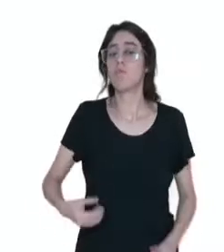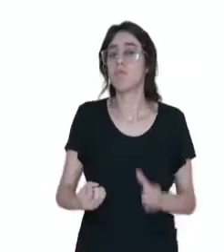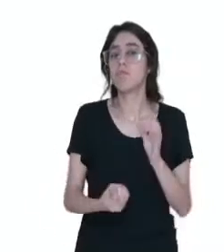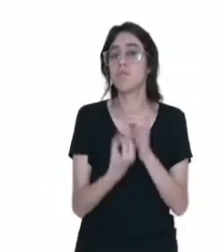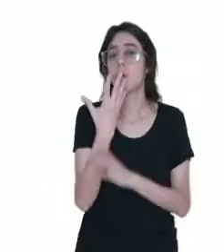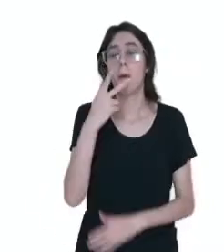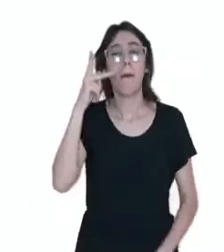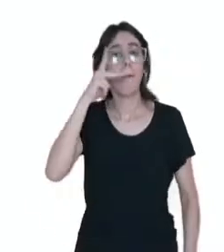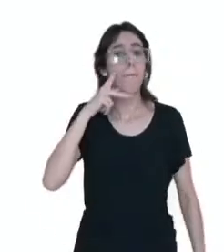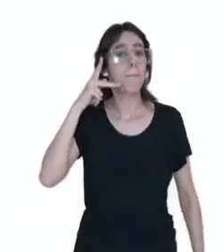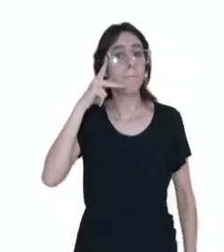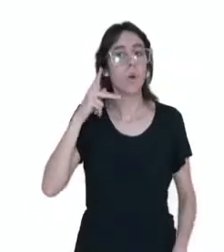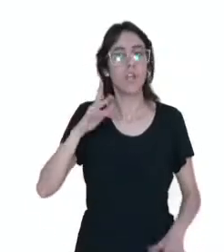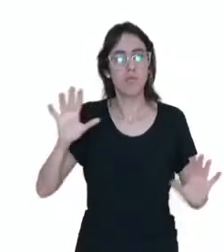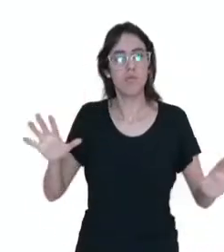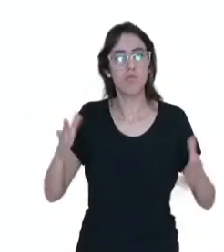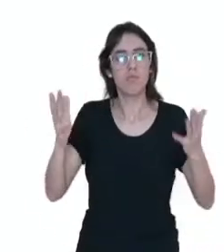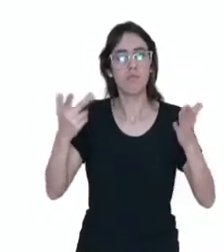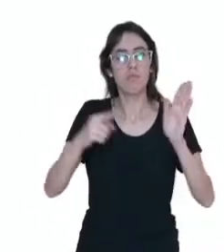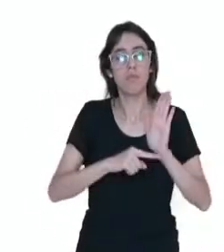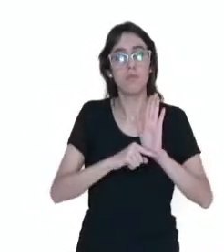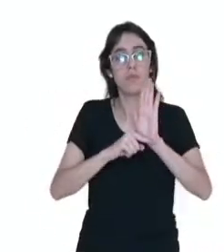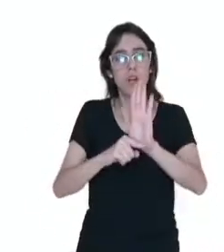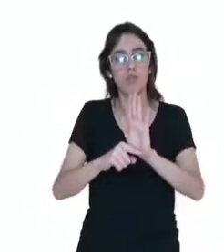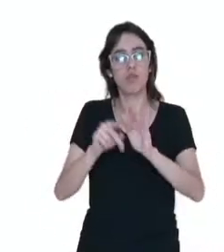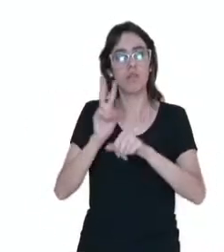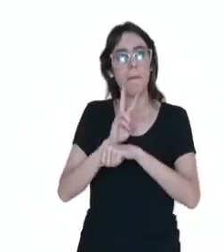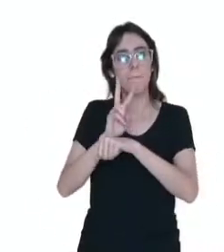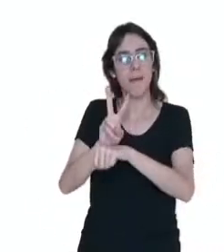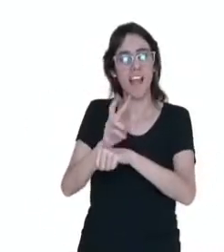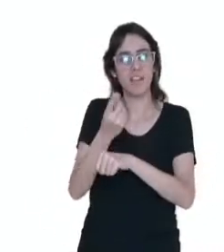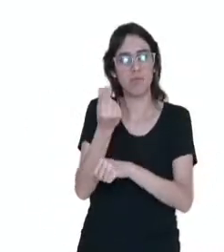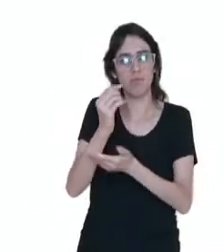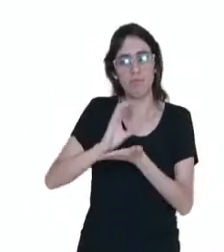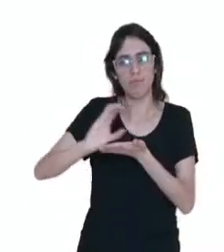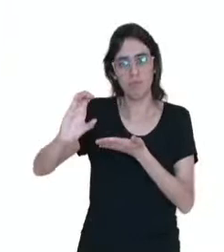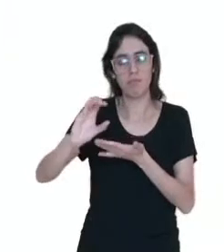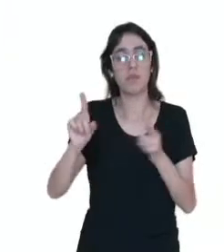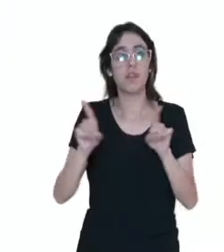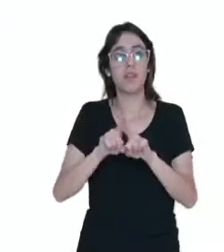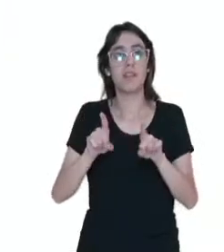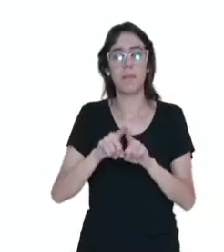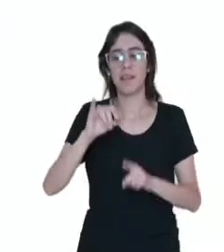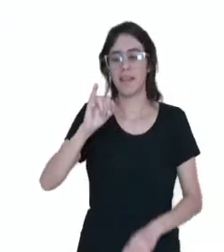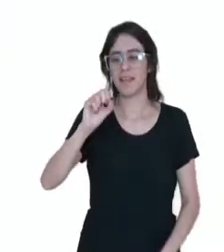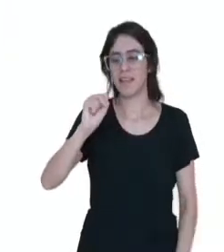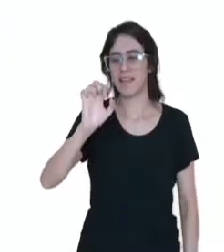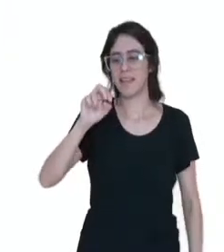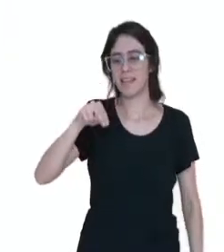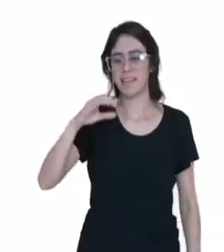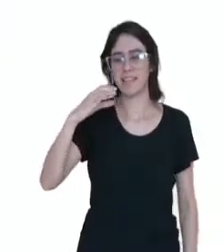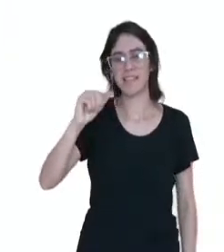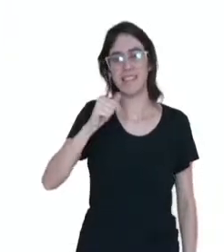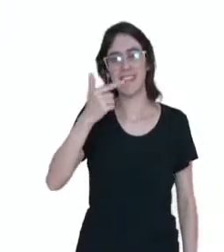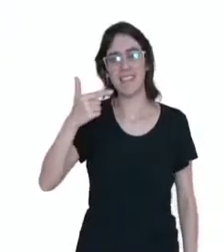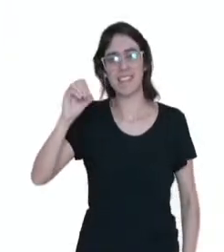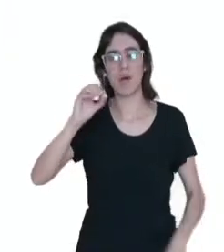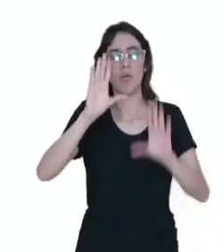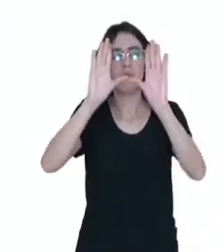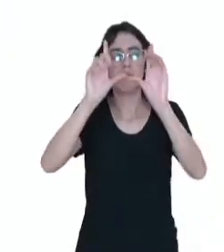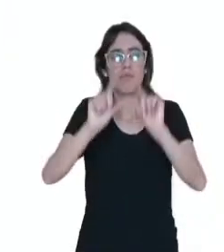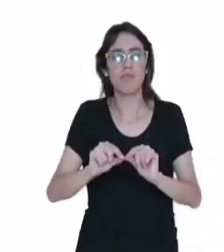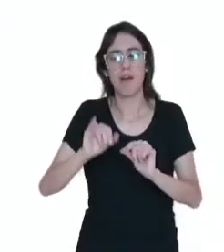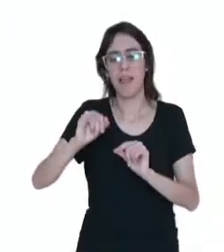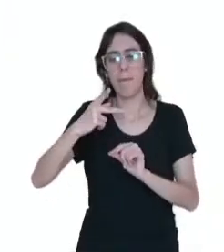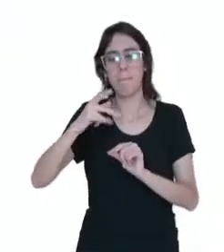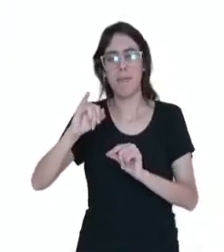de estímulo ao crédito, estímulo aos empréstimos, e de isenção ou redução do IPI,